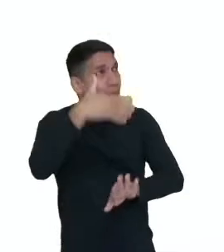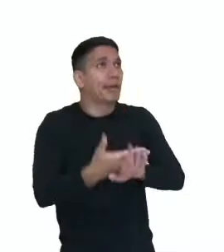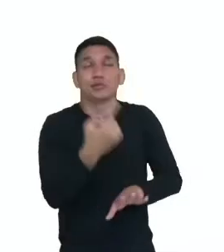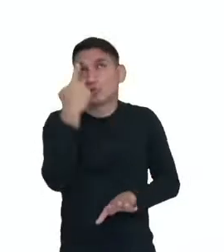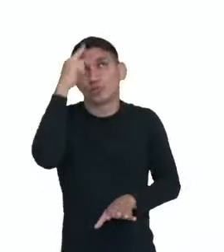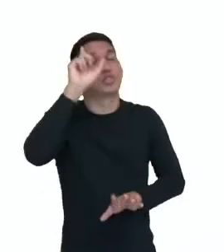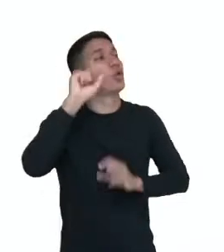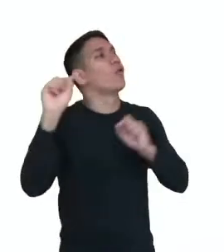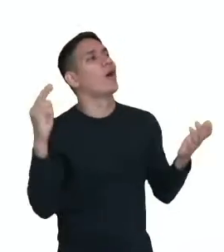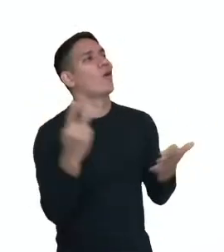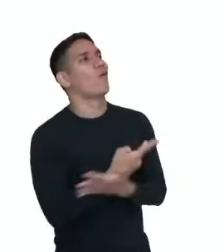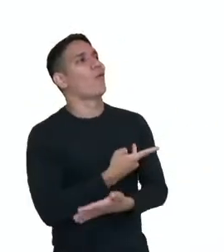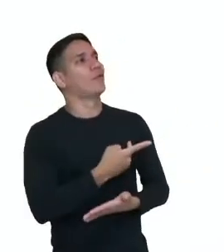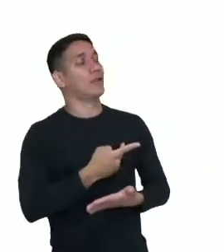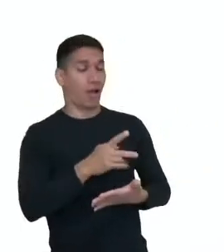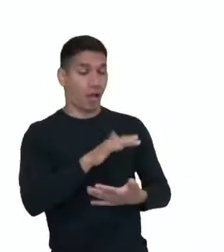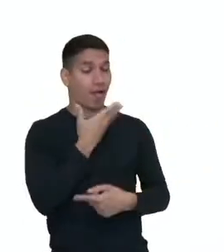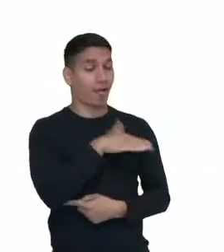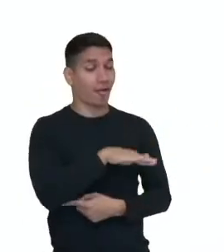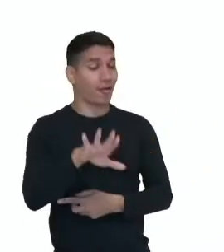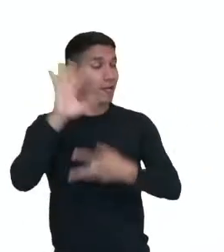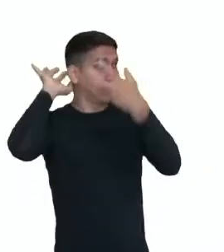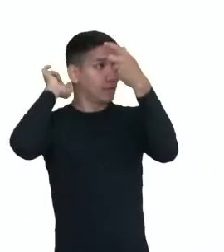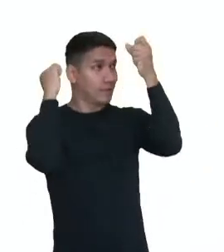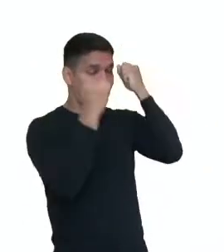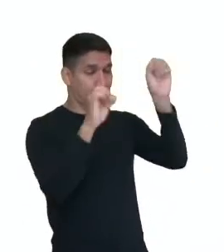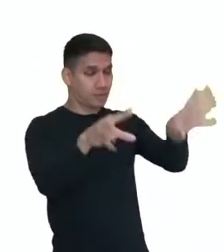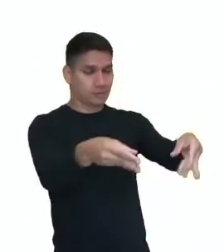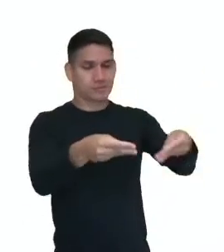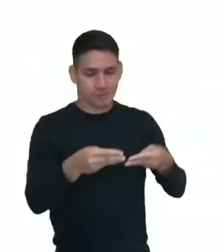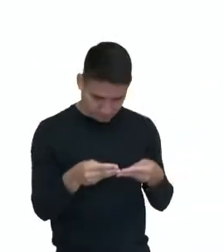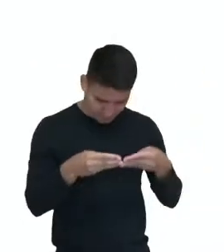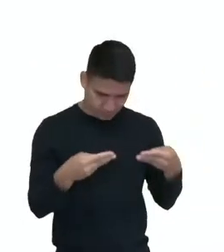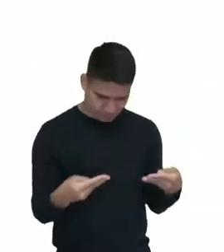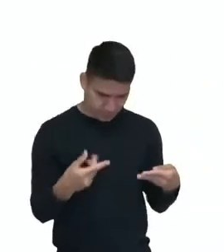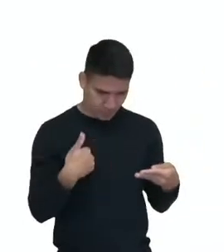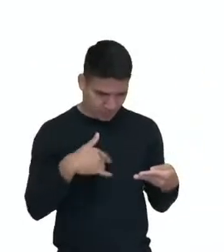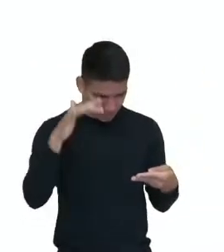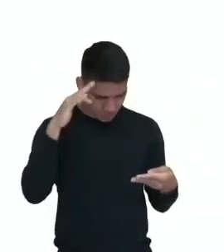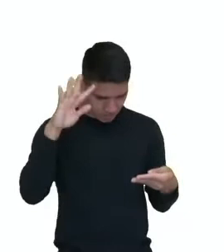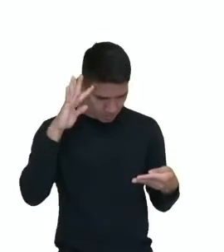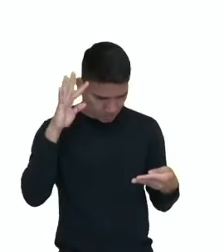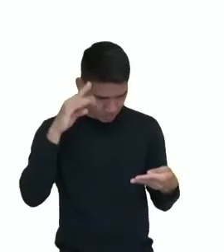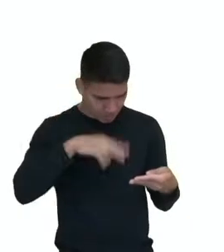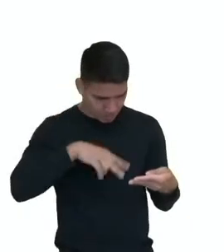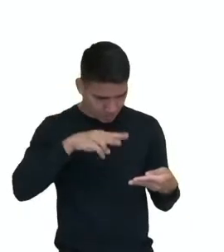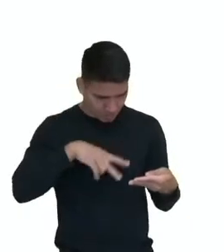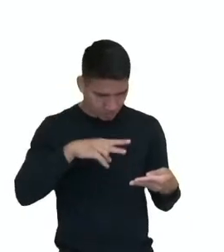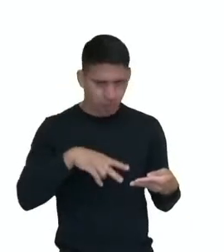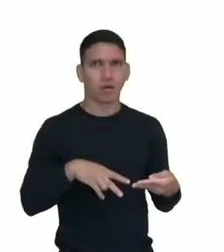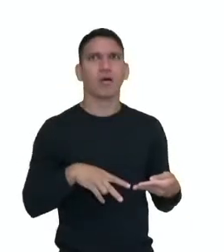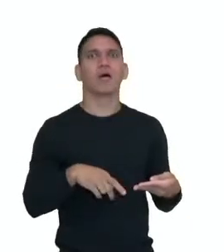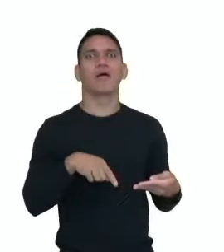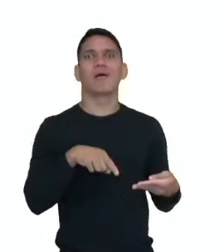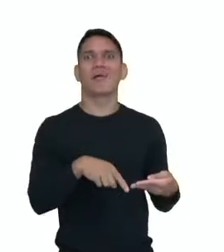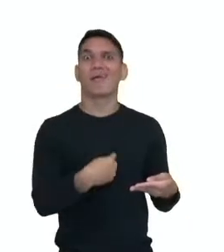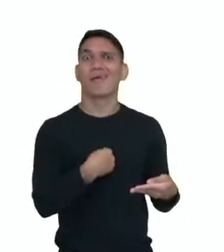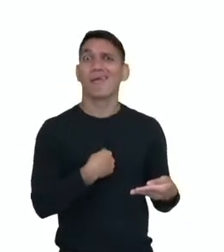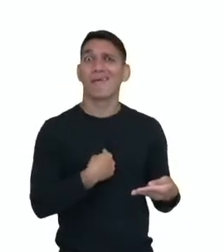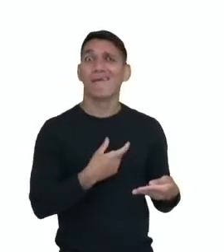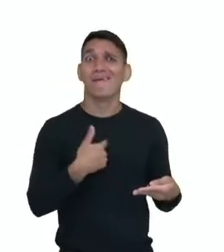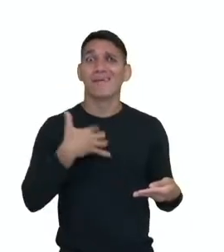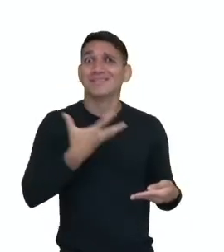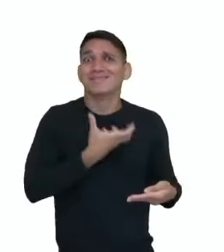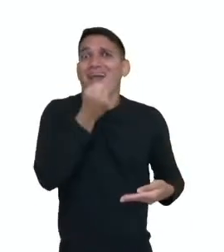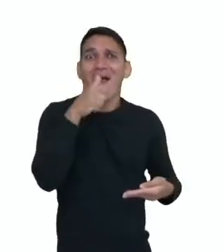menino maluquinho caiu na minha mão. Li o livro e pensei, meu Deus, esse sou eu, estou